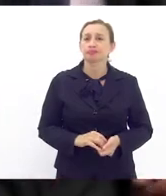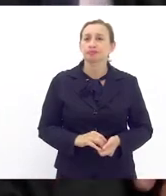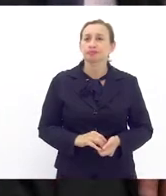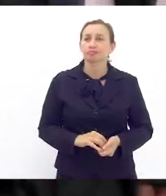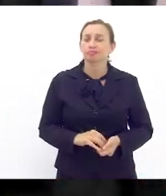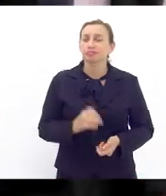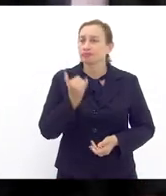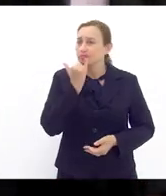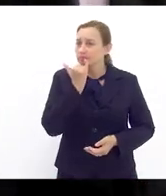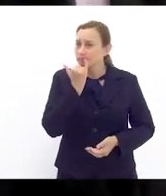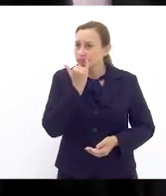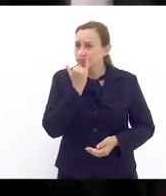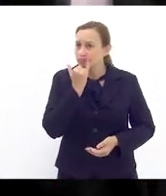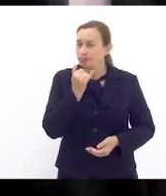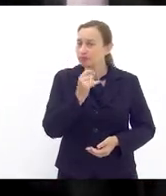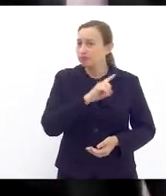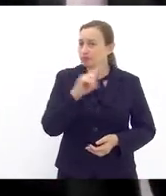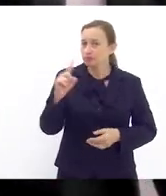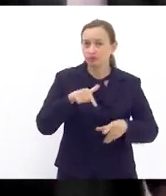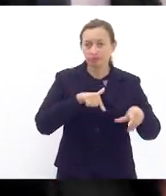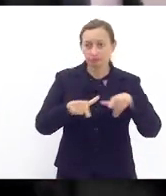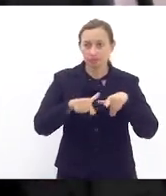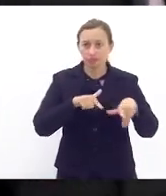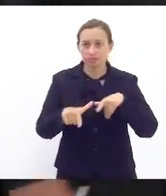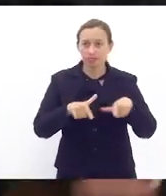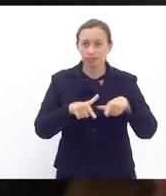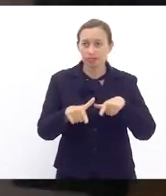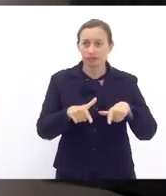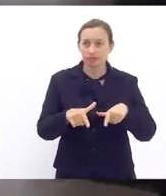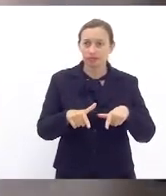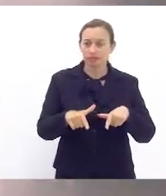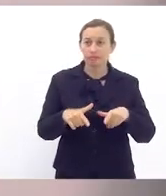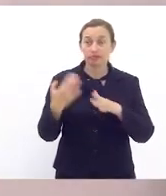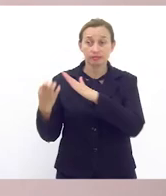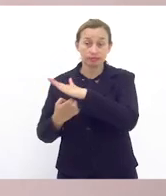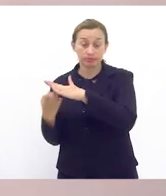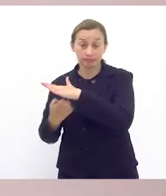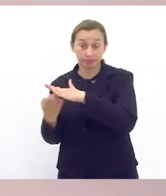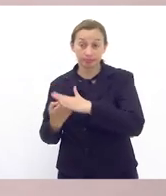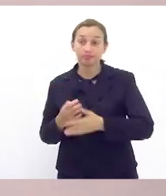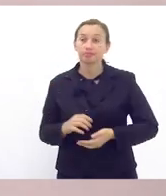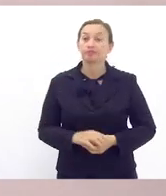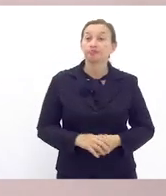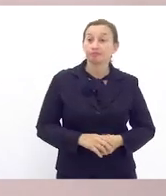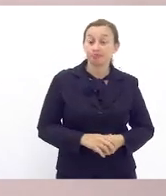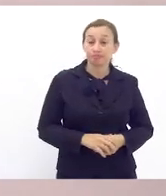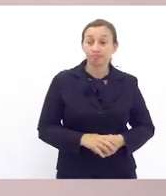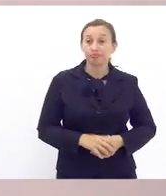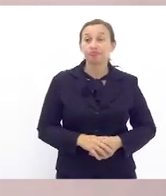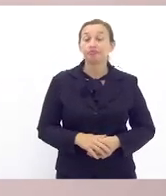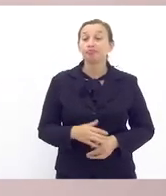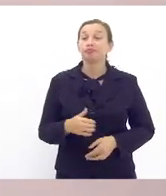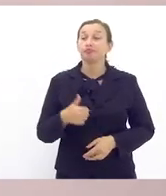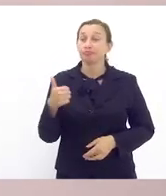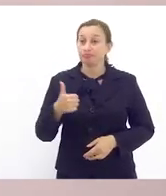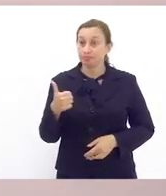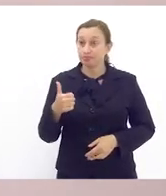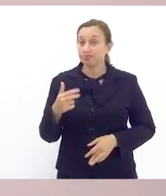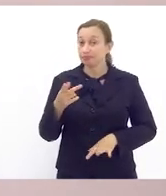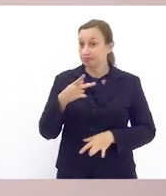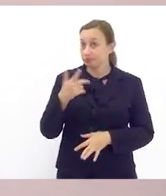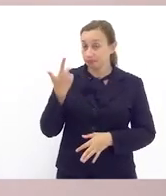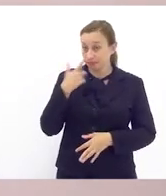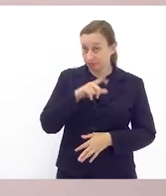desculpa desse serviço das concessionárias a primeira a primeira tela antecipada que eu